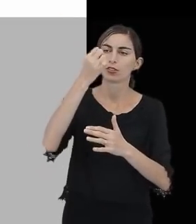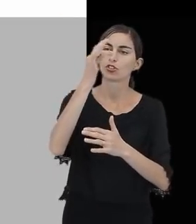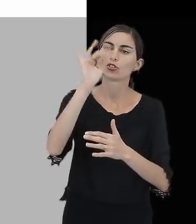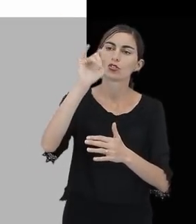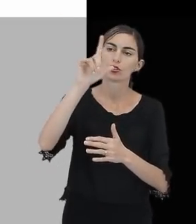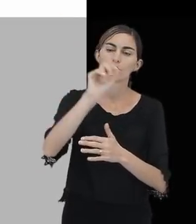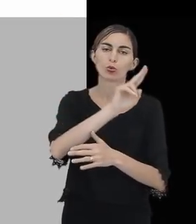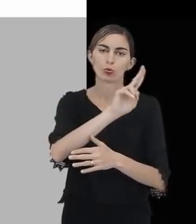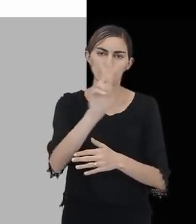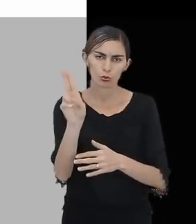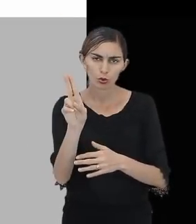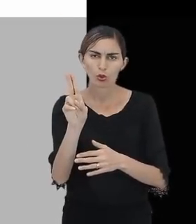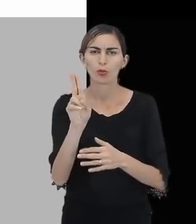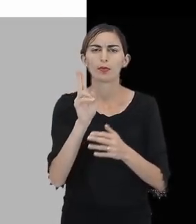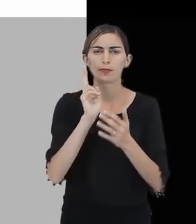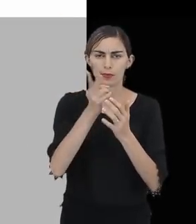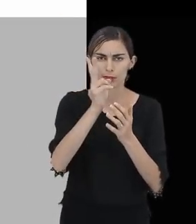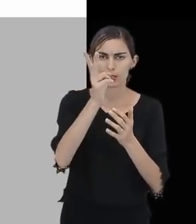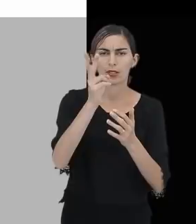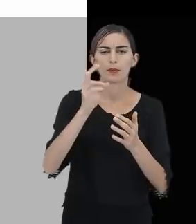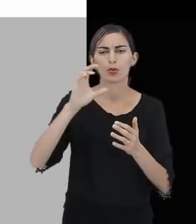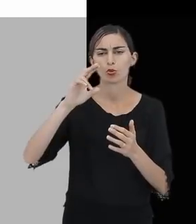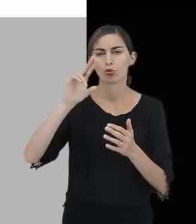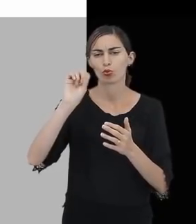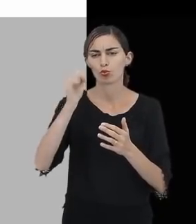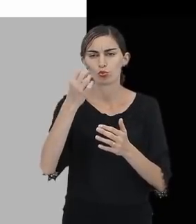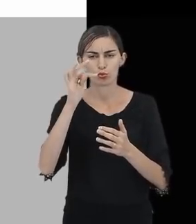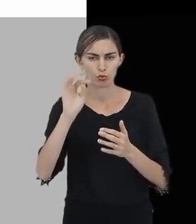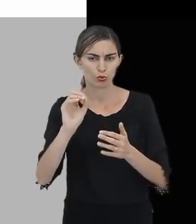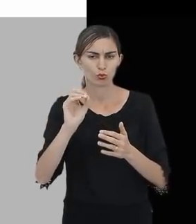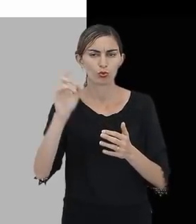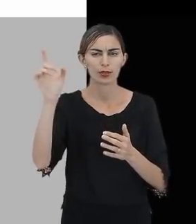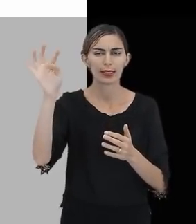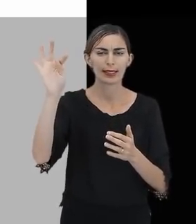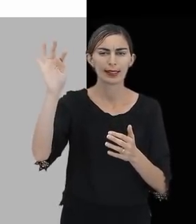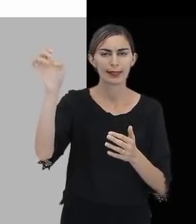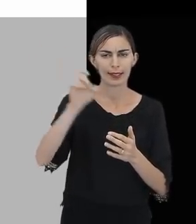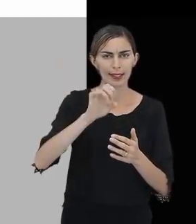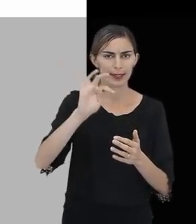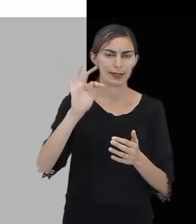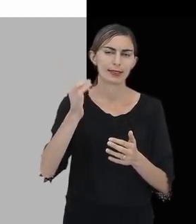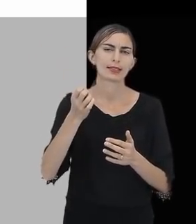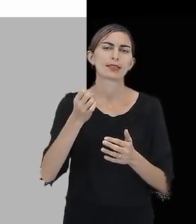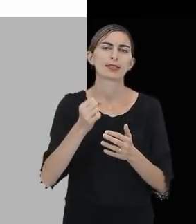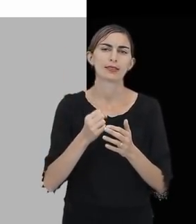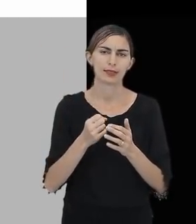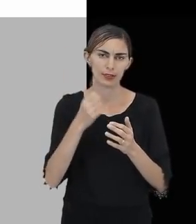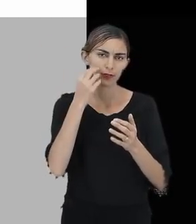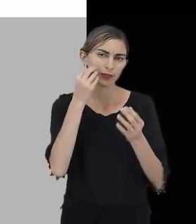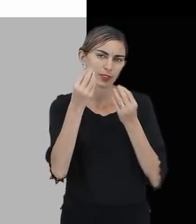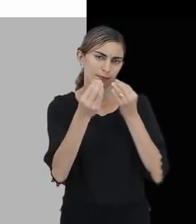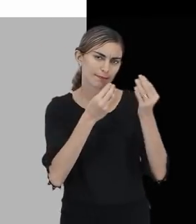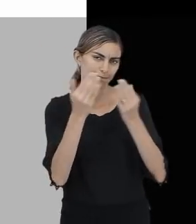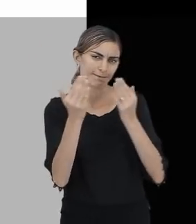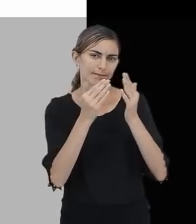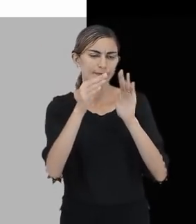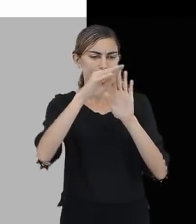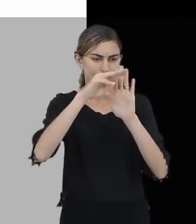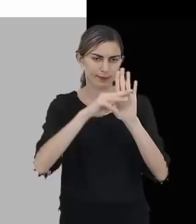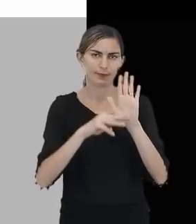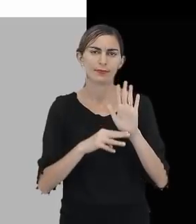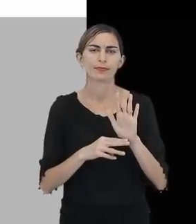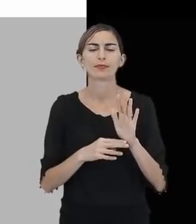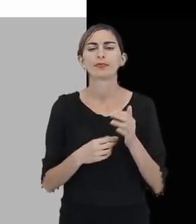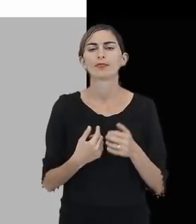do estilo vai ser esse custom text e ele vai herdar desse estilo do text padrão aqui. E eu